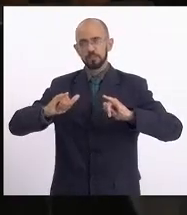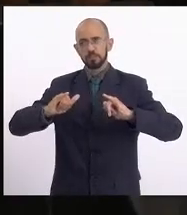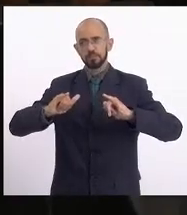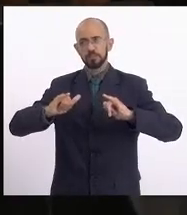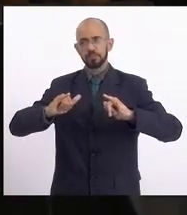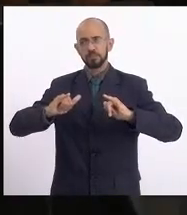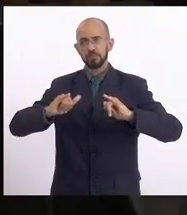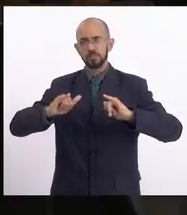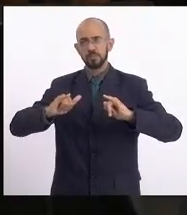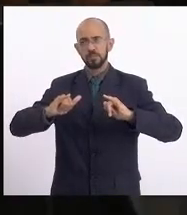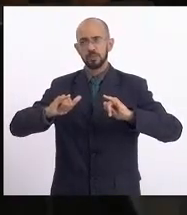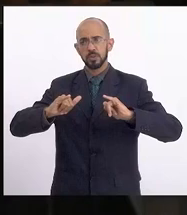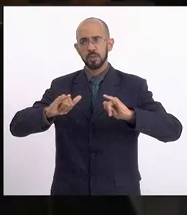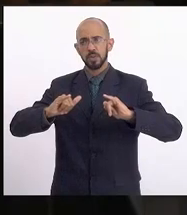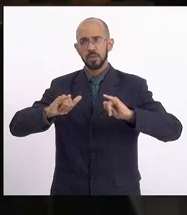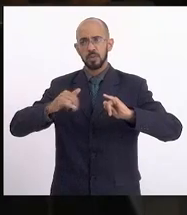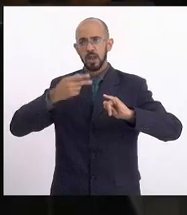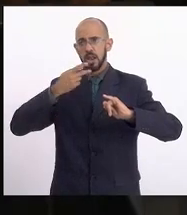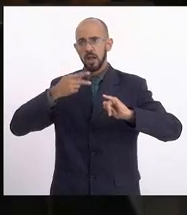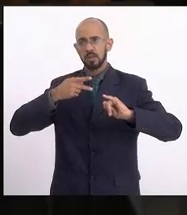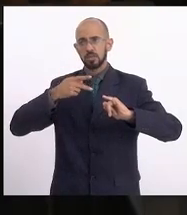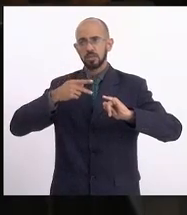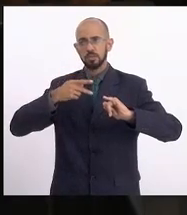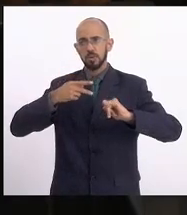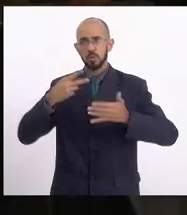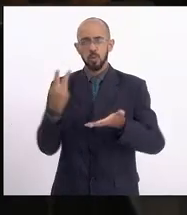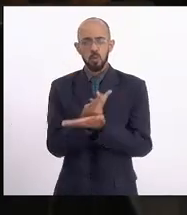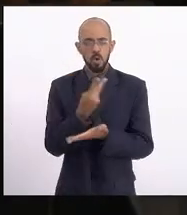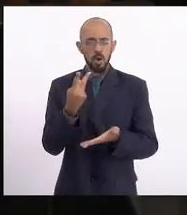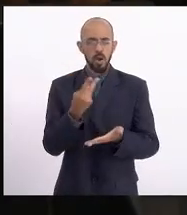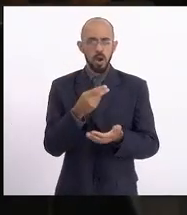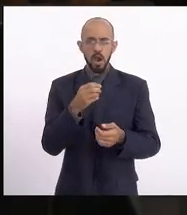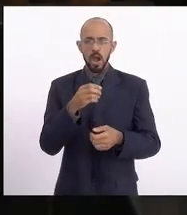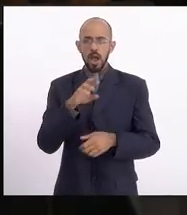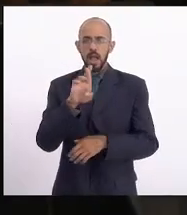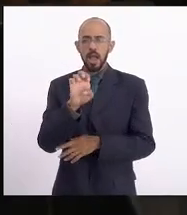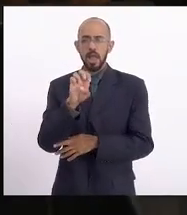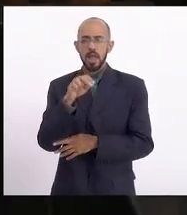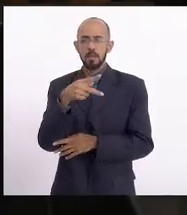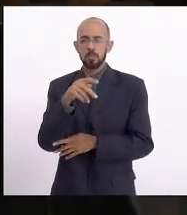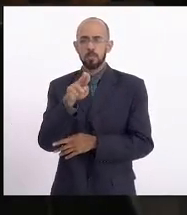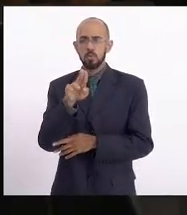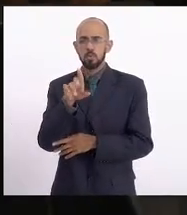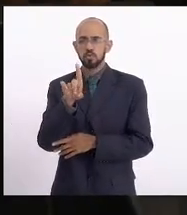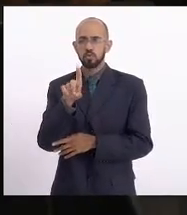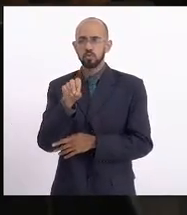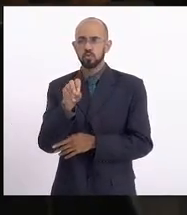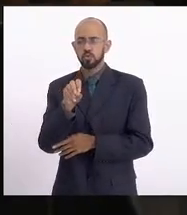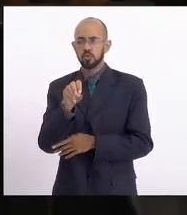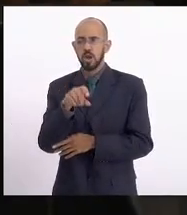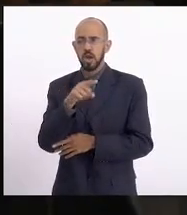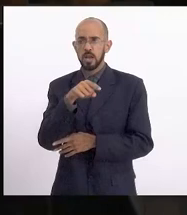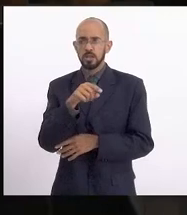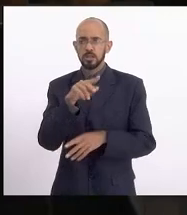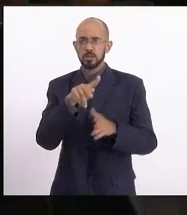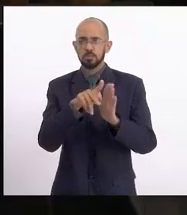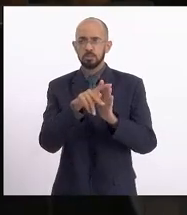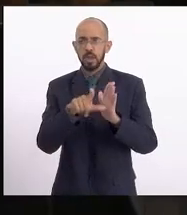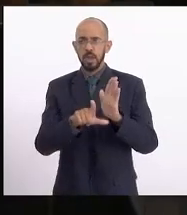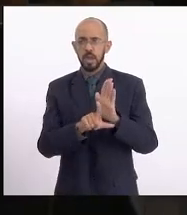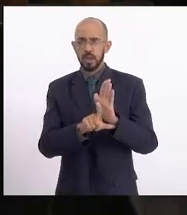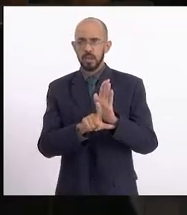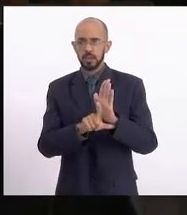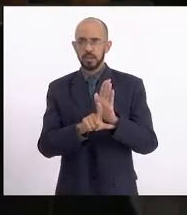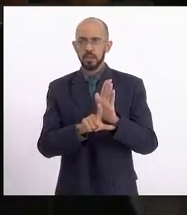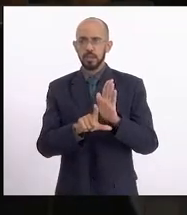ato de repúdio a esse projeto. E eu quero dizer a todos os evangélicos, a todos